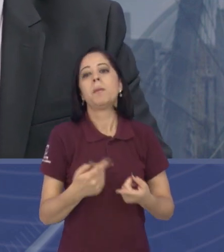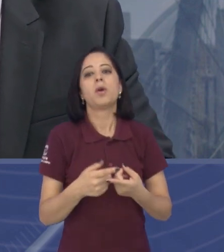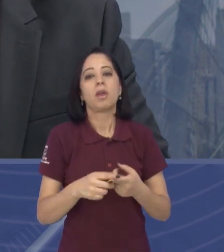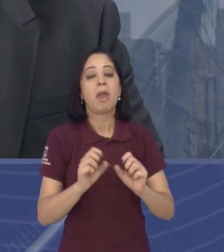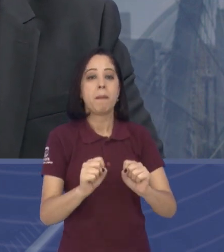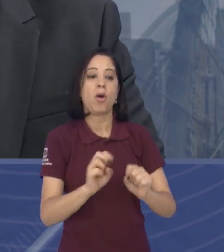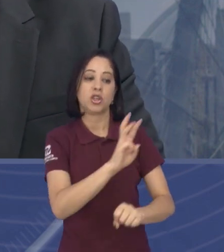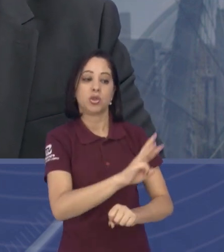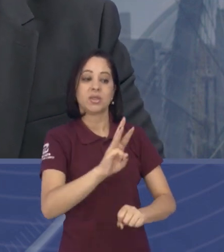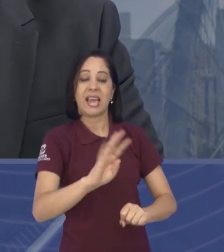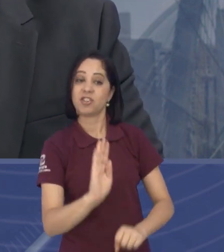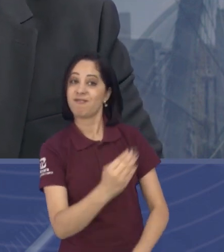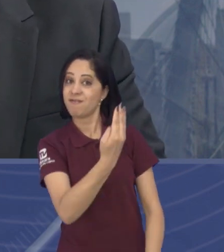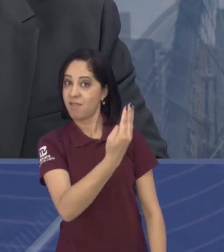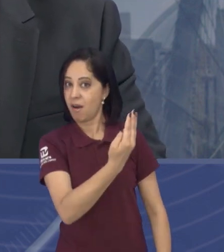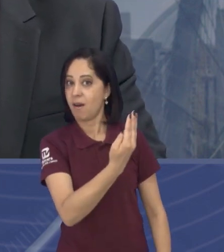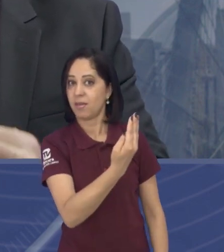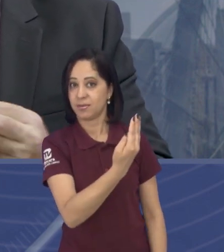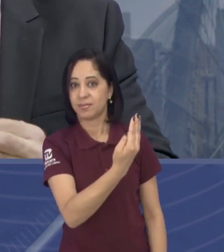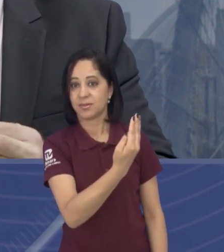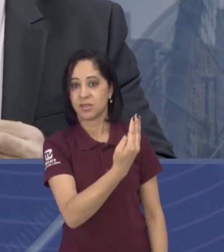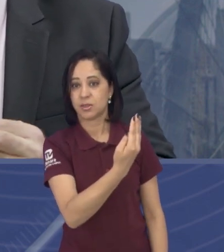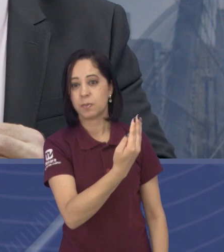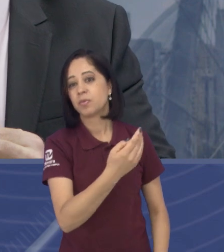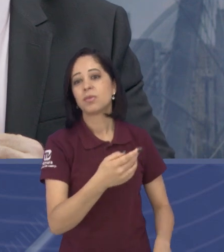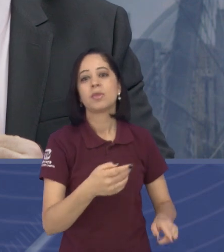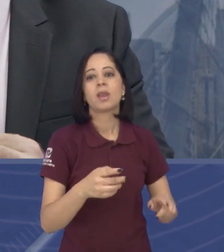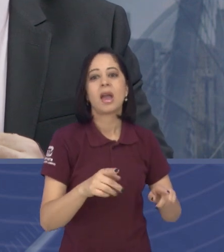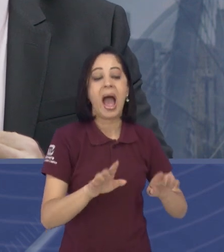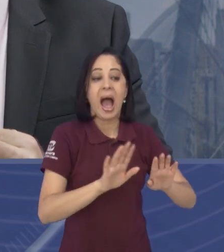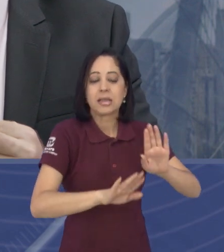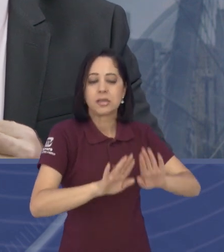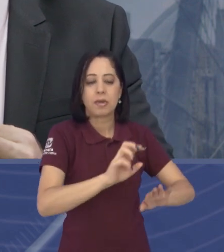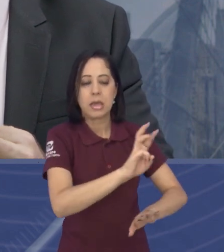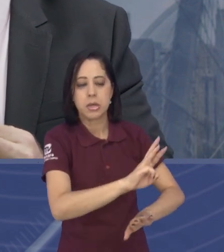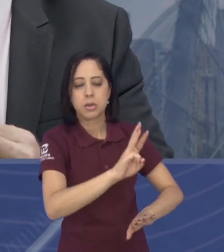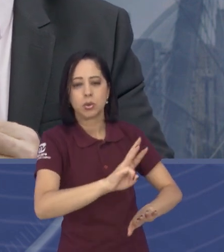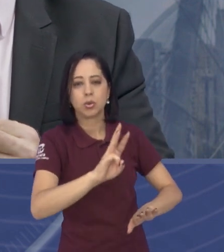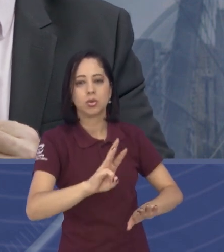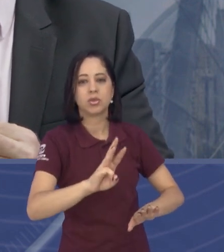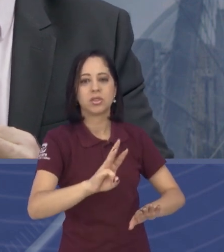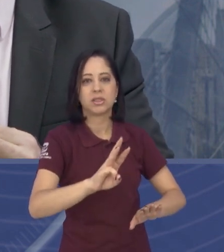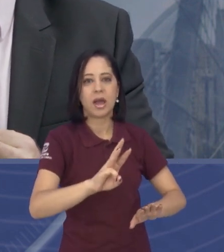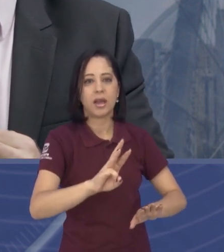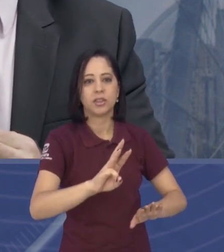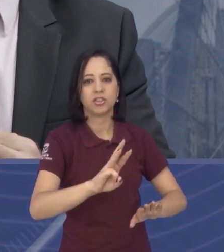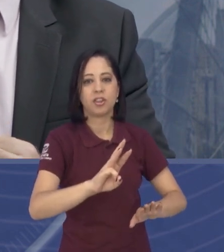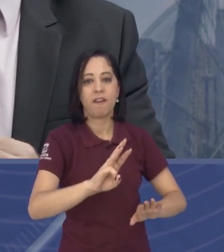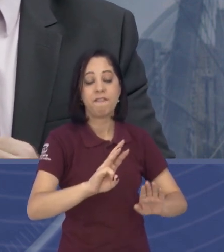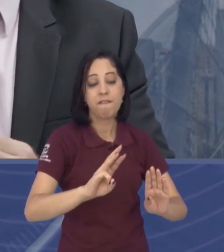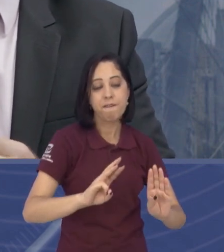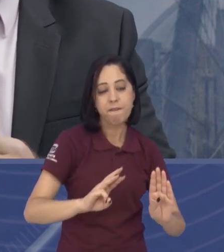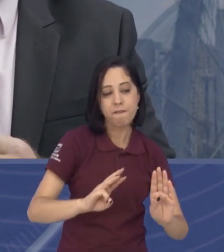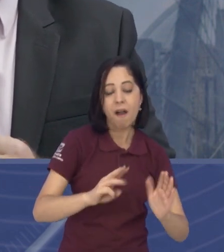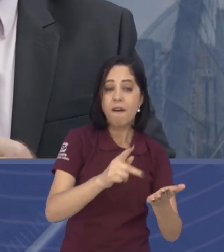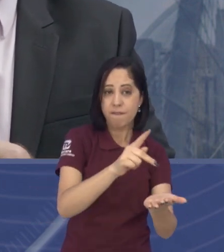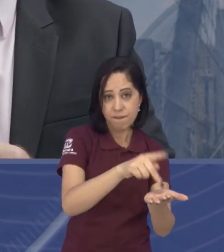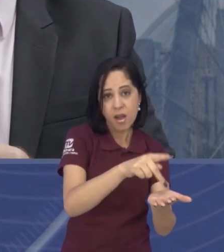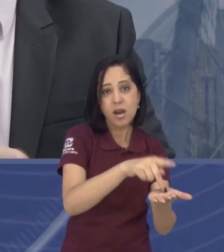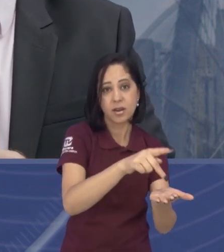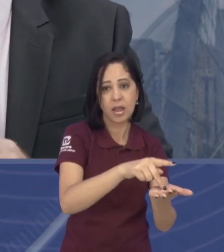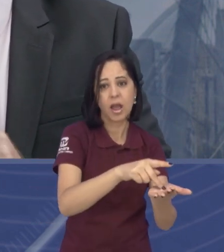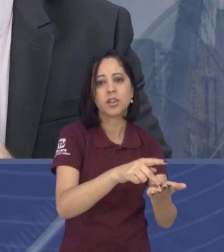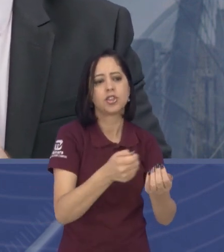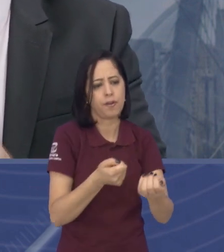site fraudulento, tá legal? E, muitas das vezes, o site, ele não é fraudulento. Realmente, você vai comprar